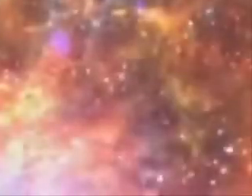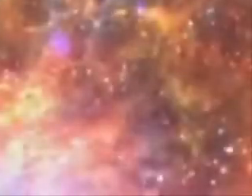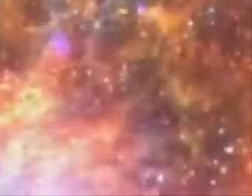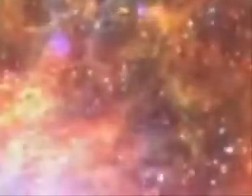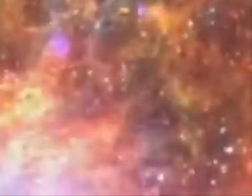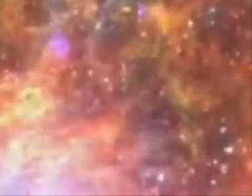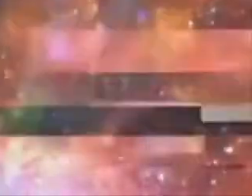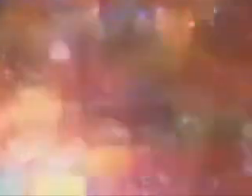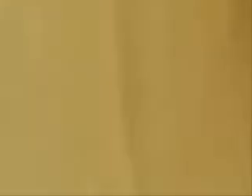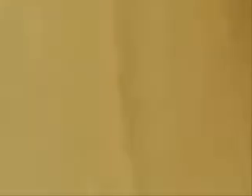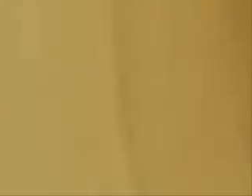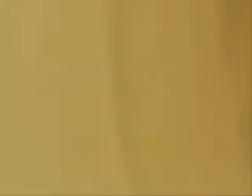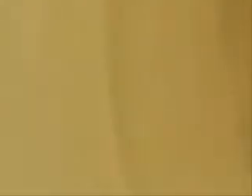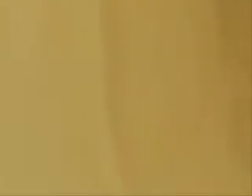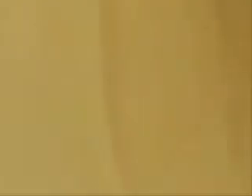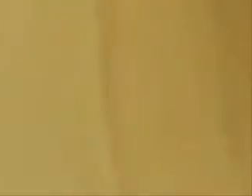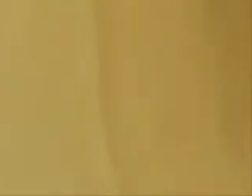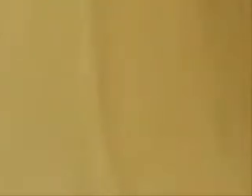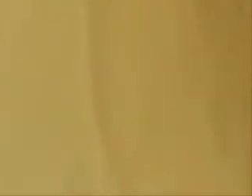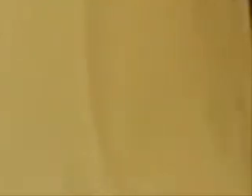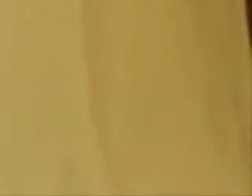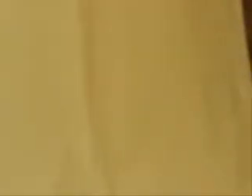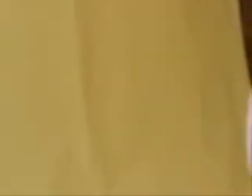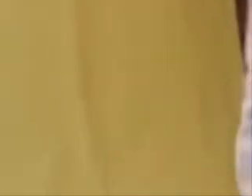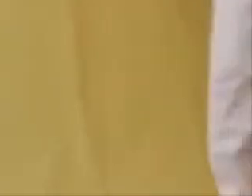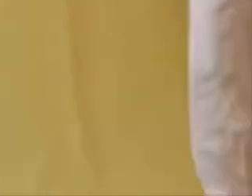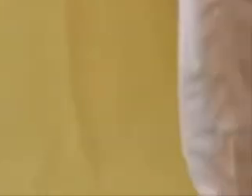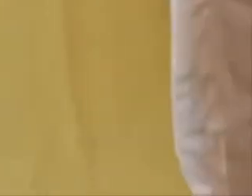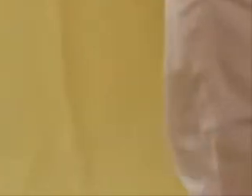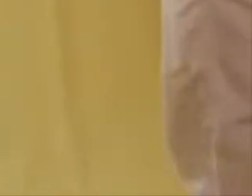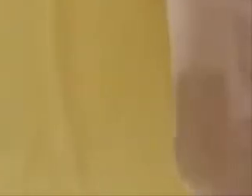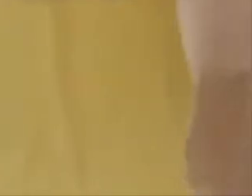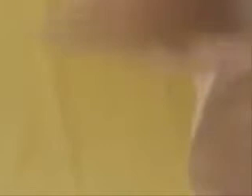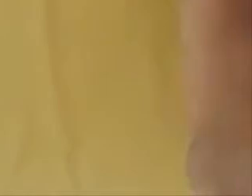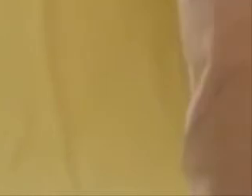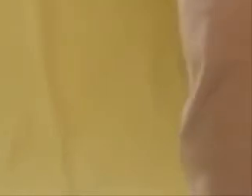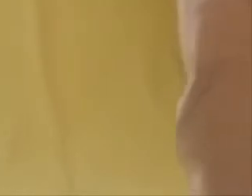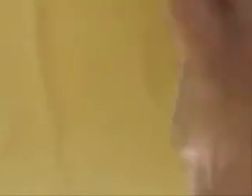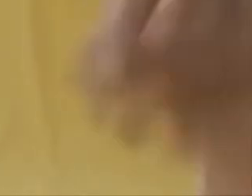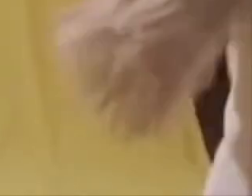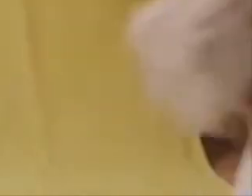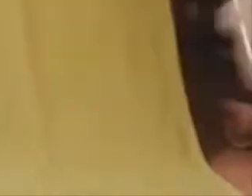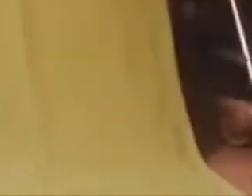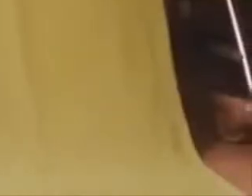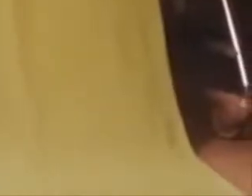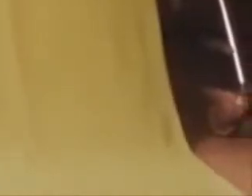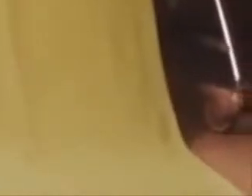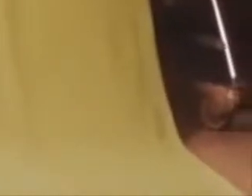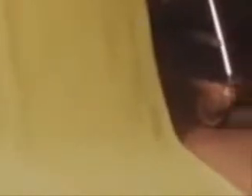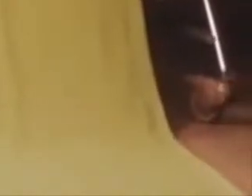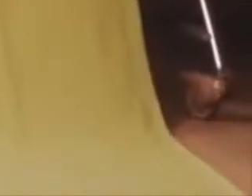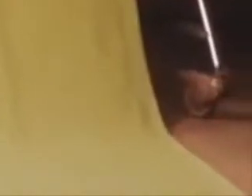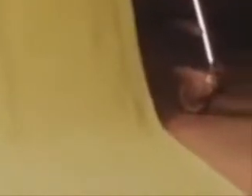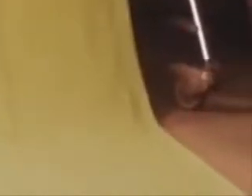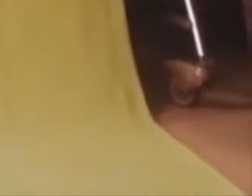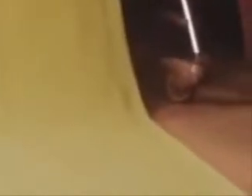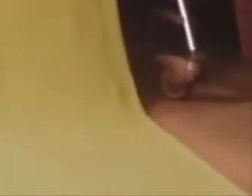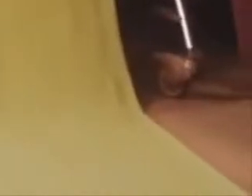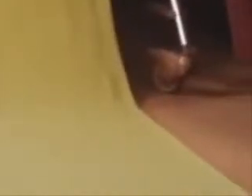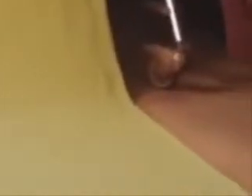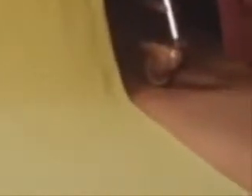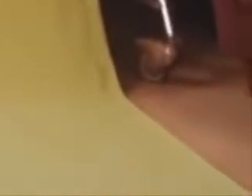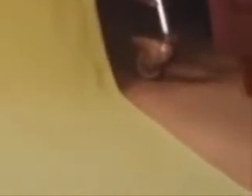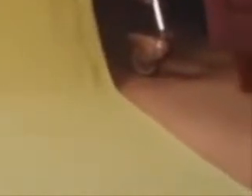shalom! Gente, o certo é Totus, mas não importa como você fale, Totus é